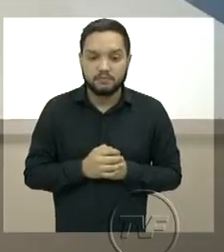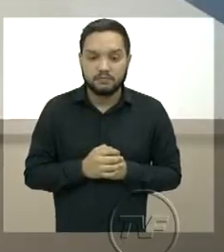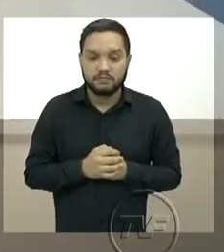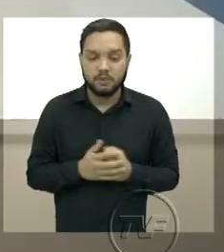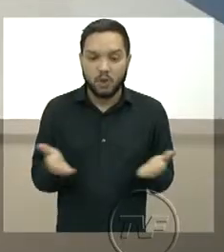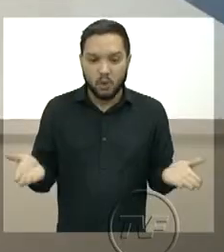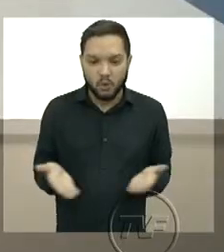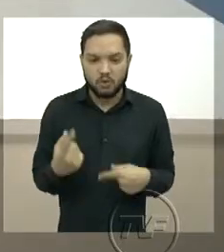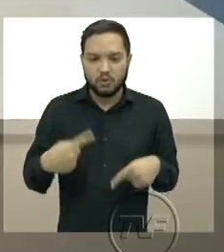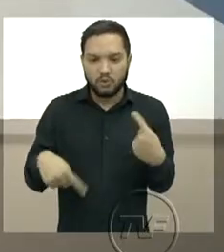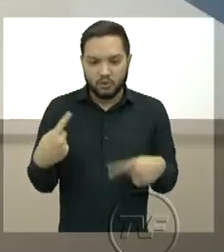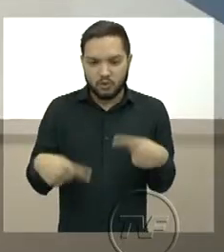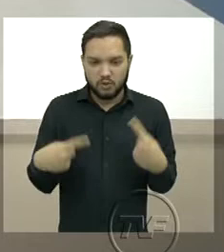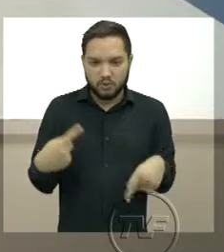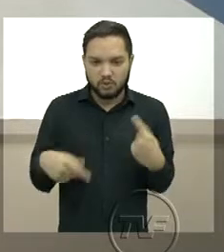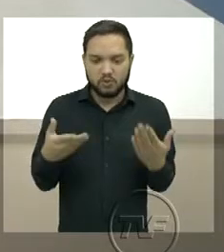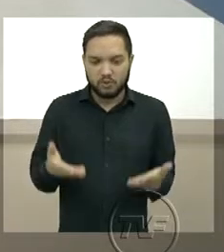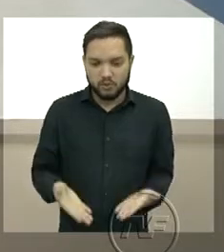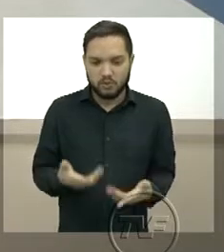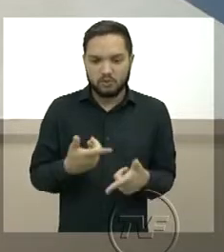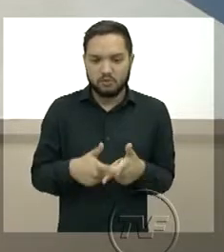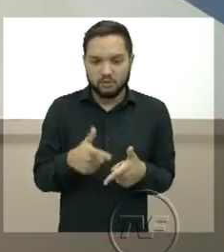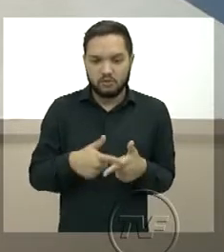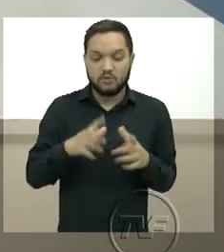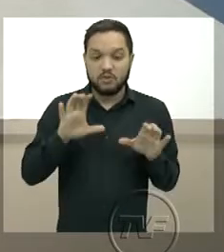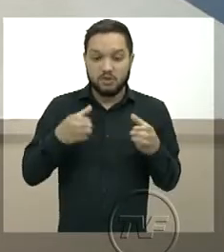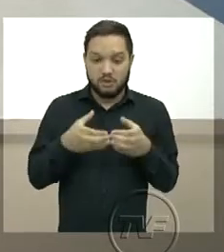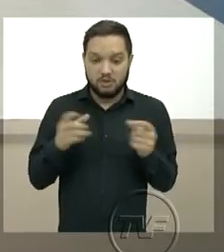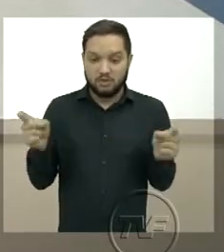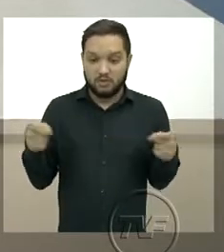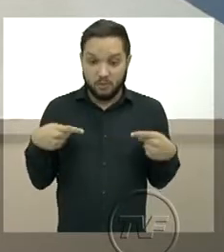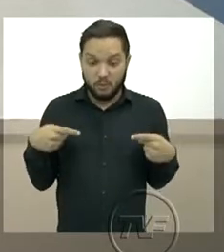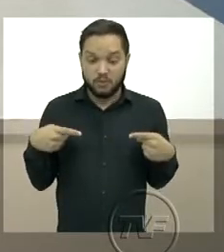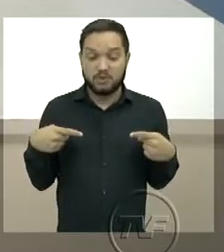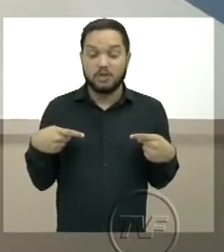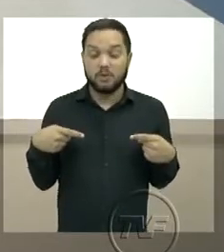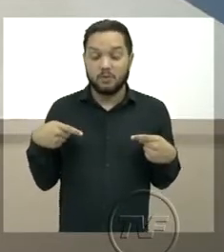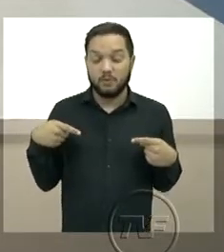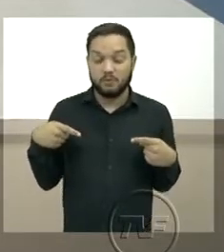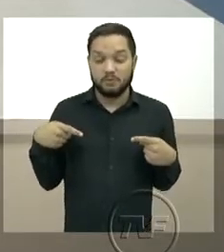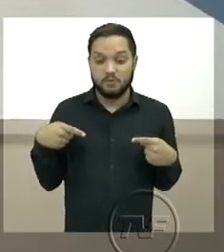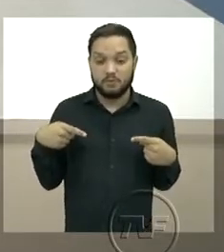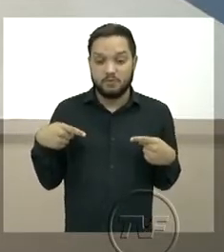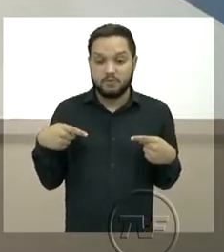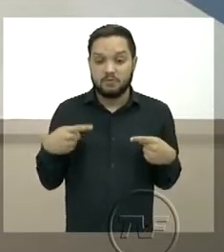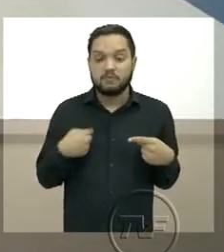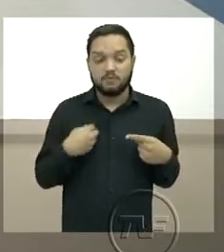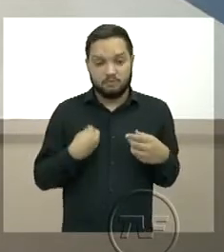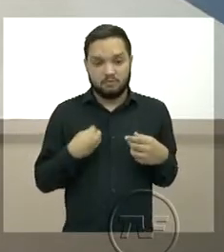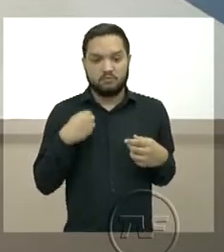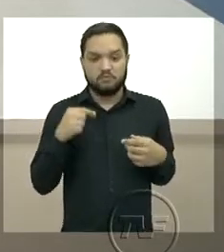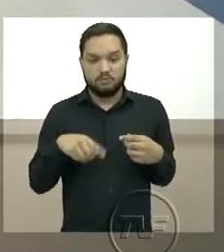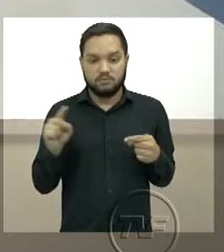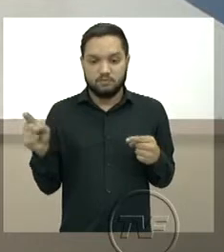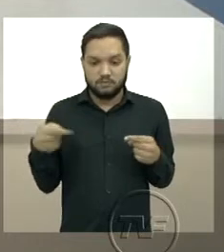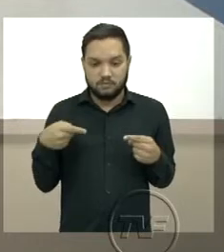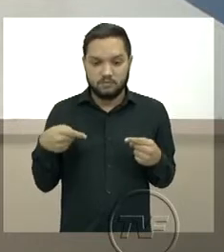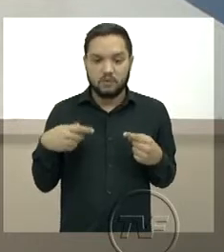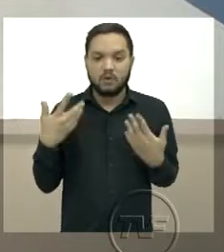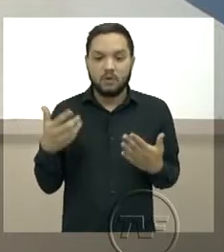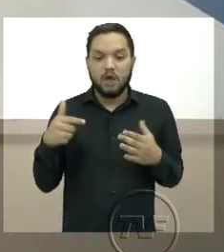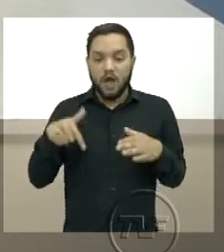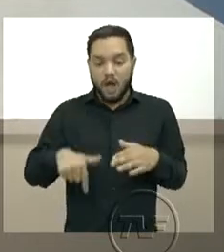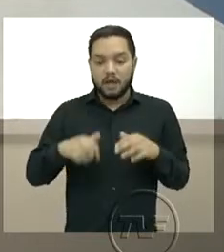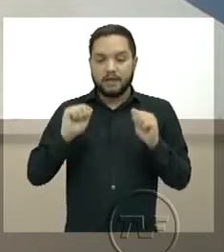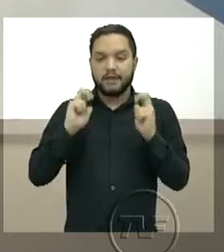da política, o senhor hoje está na oposição aqui no município de Fortaleza? Não é isso? Estou na oposição. Isso. Qual o papel da oposição aqui